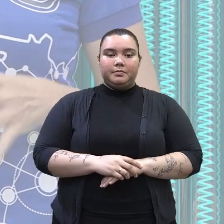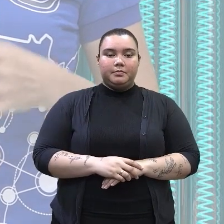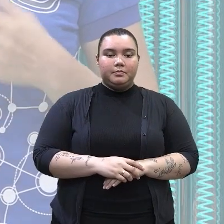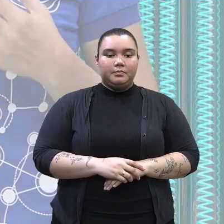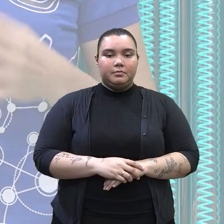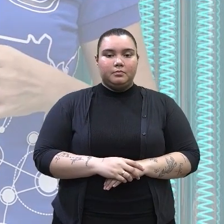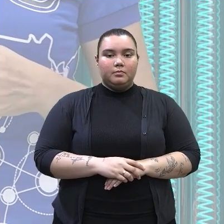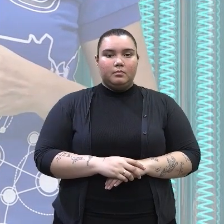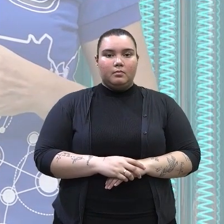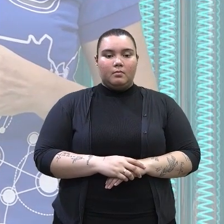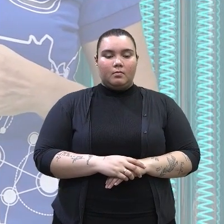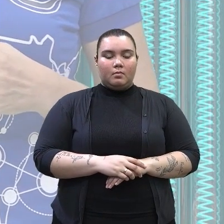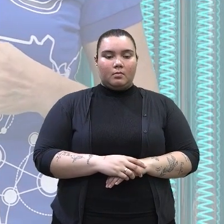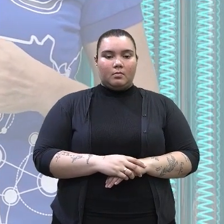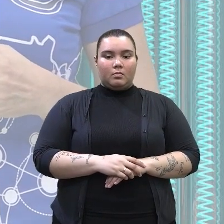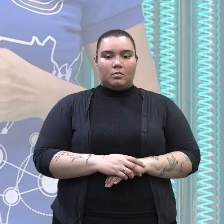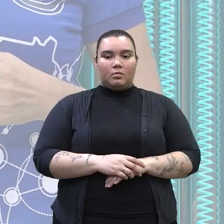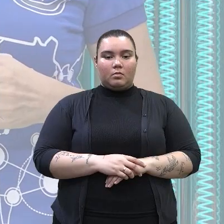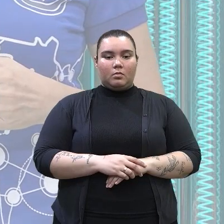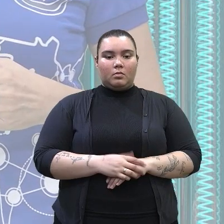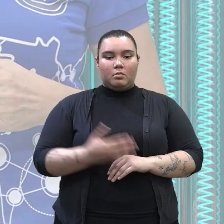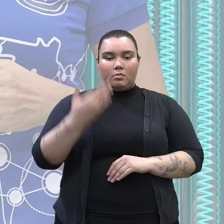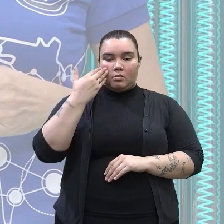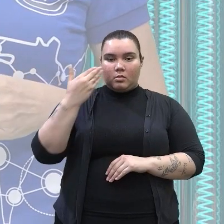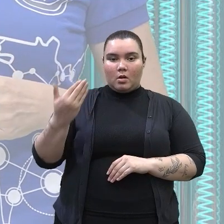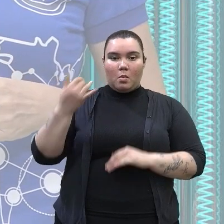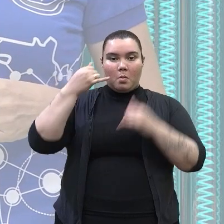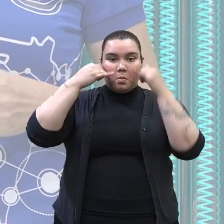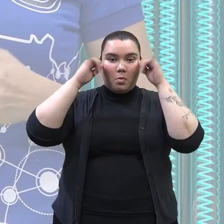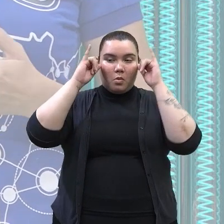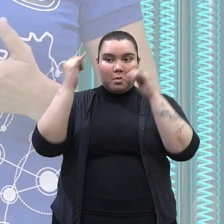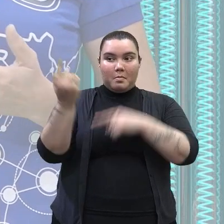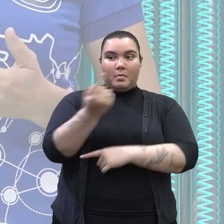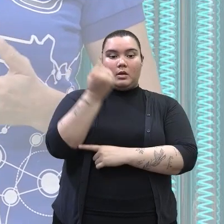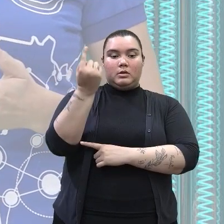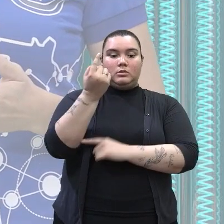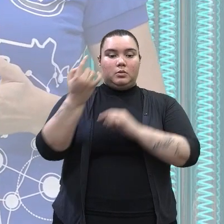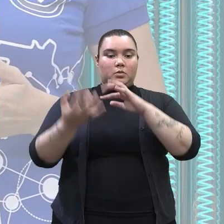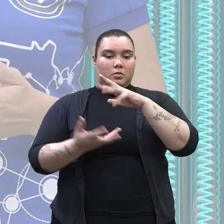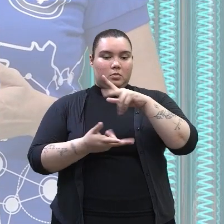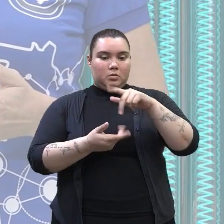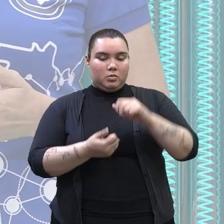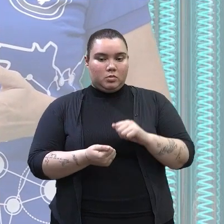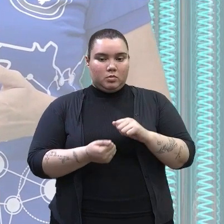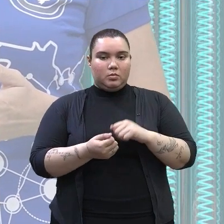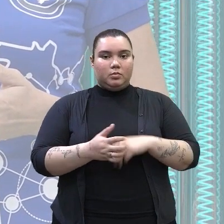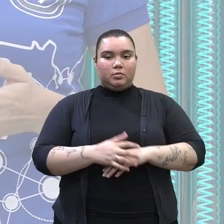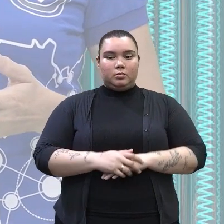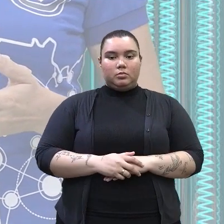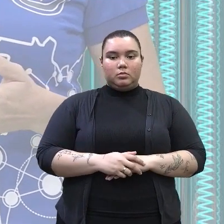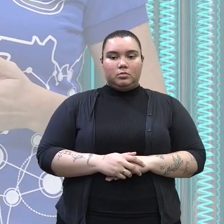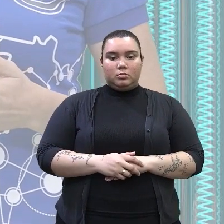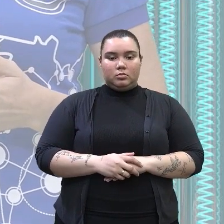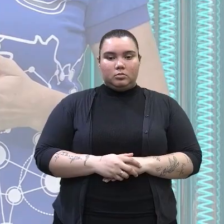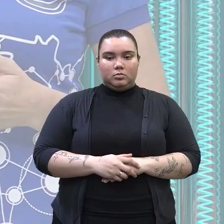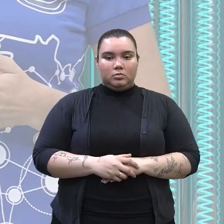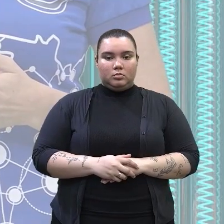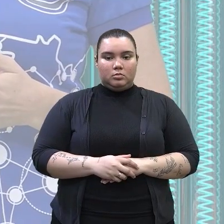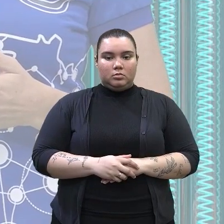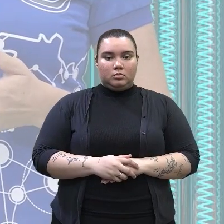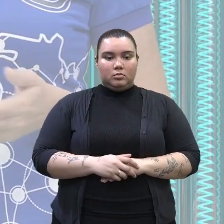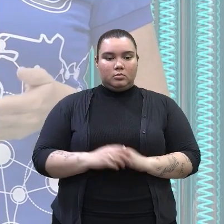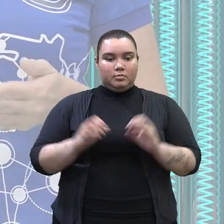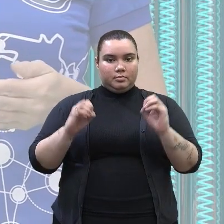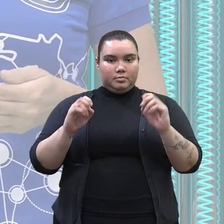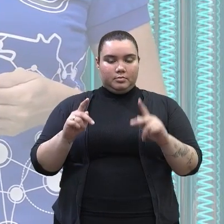né, o novilho mais alto do mundo is 1 meter and 87 centímetros,